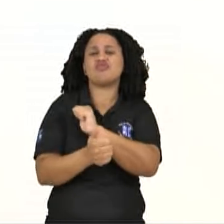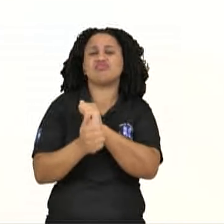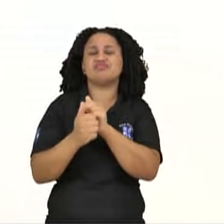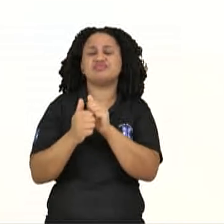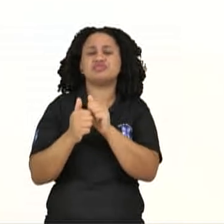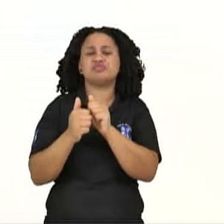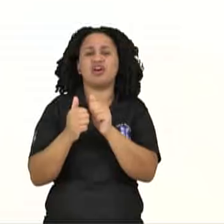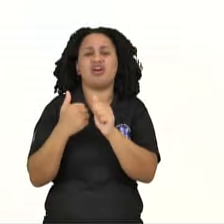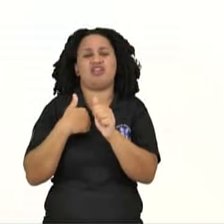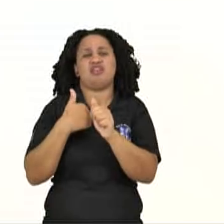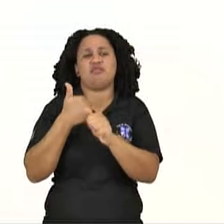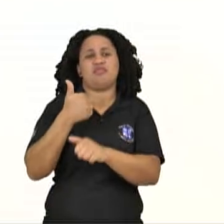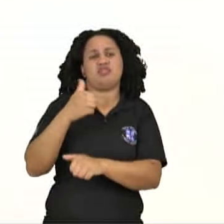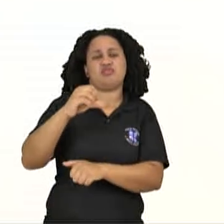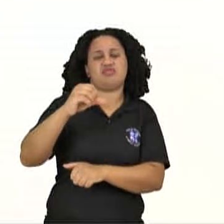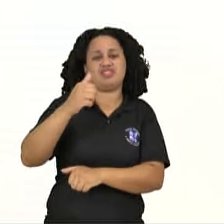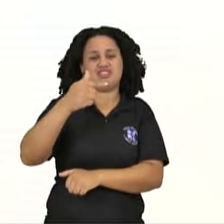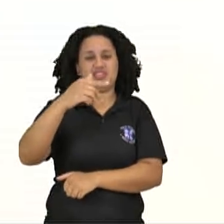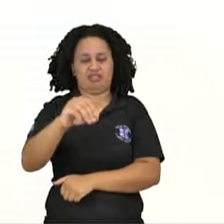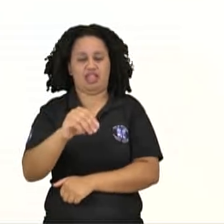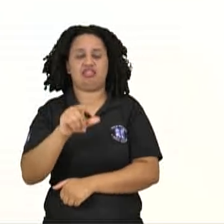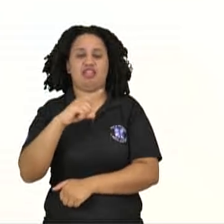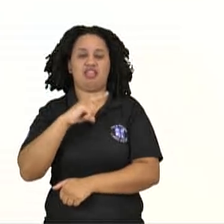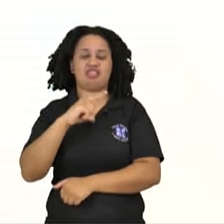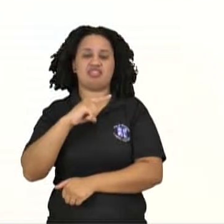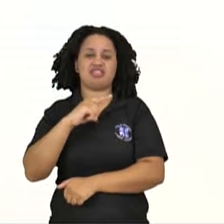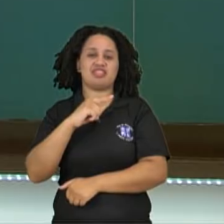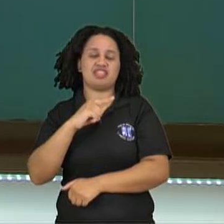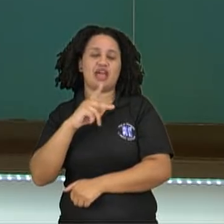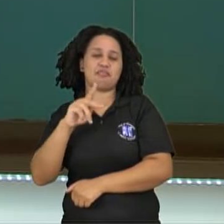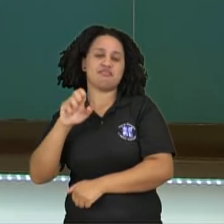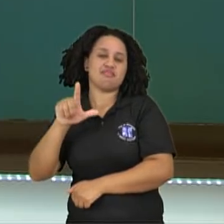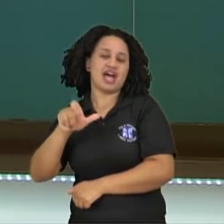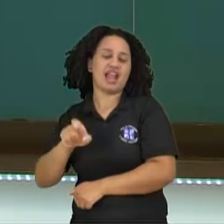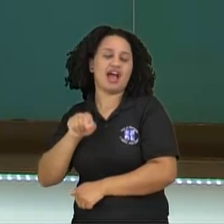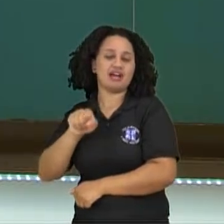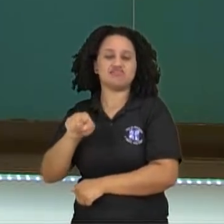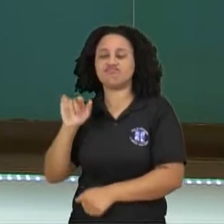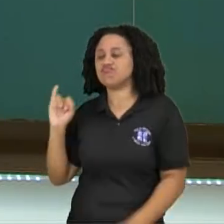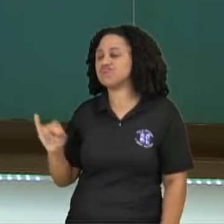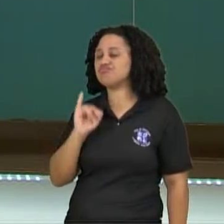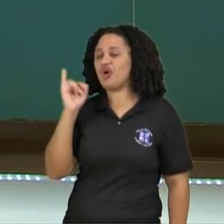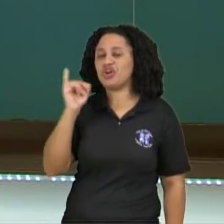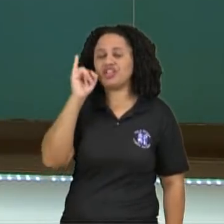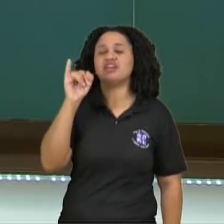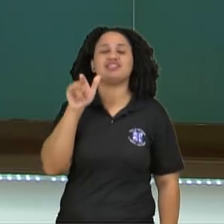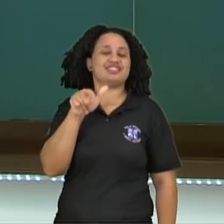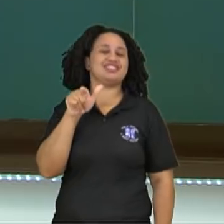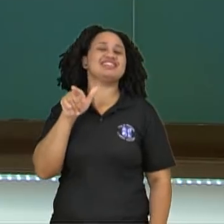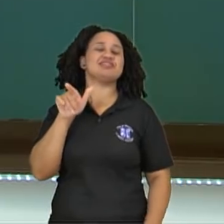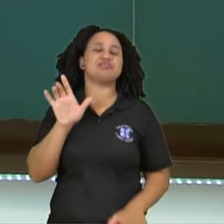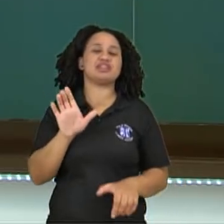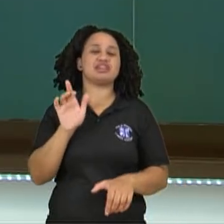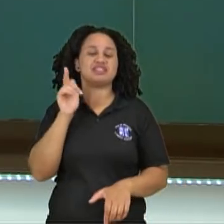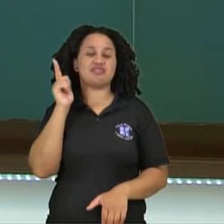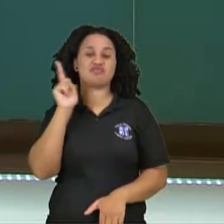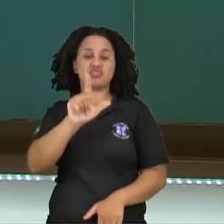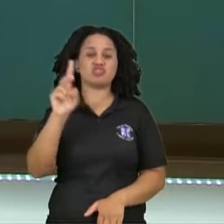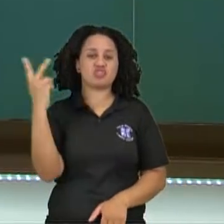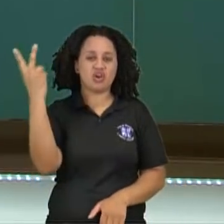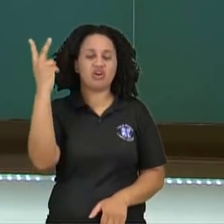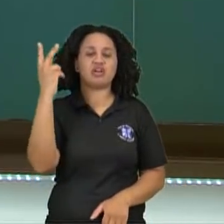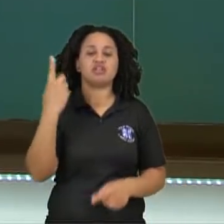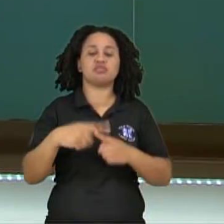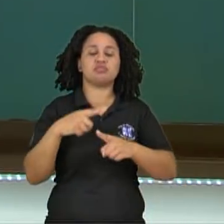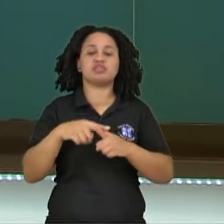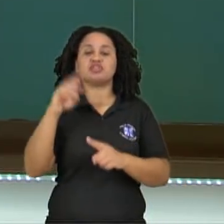1970. Pelé, né, um dos ícones aqui, né, um dos maiores nomes dessa grande vitória, quando o Brasil foi